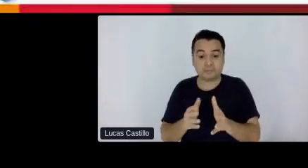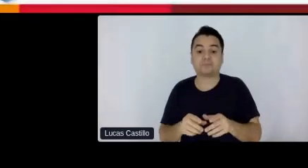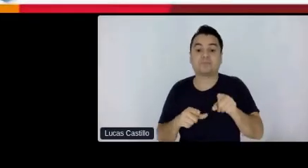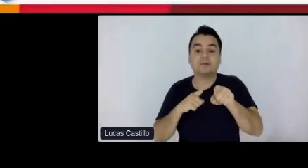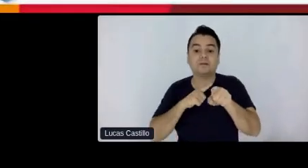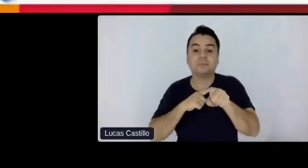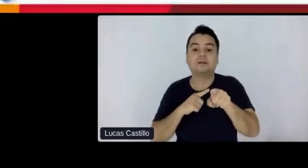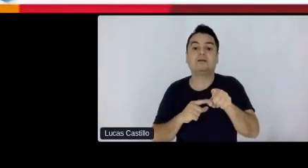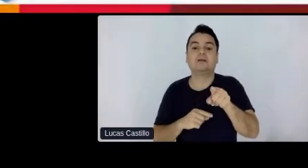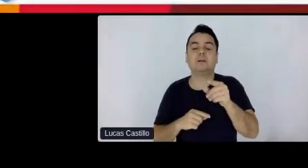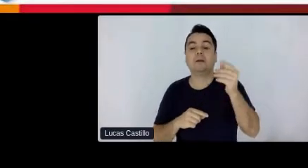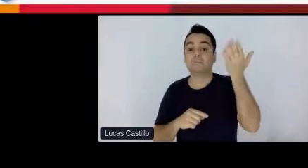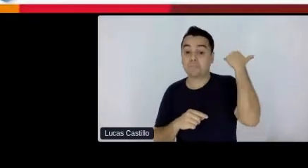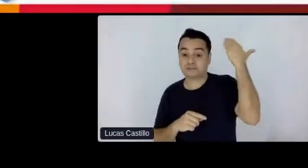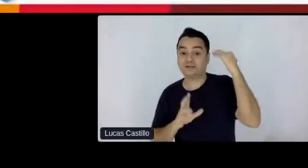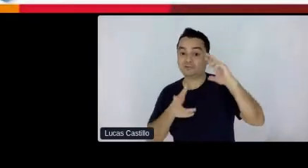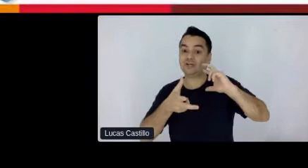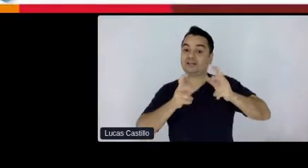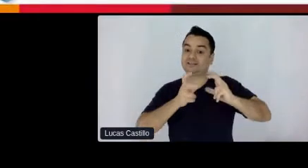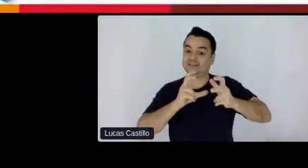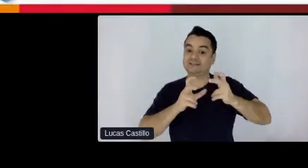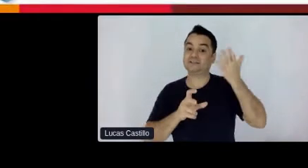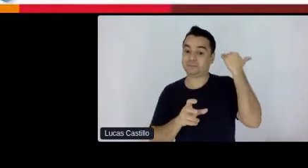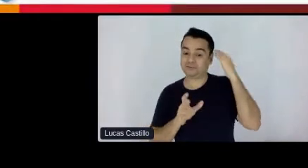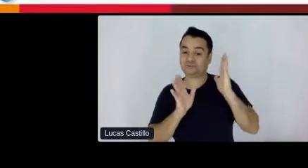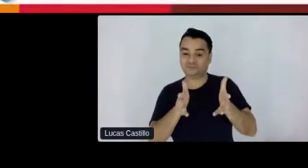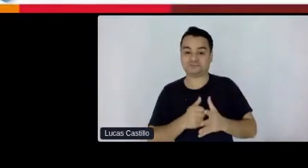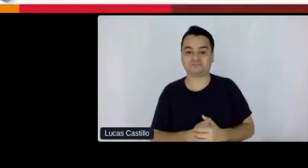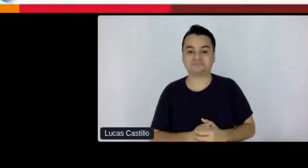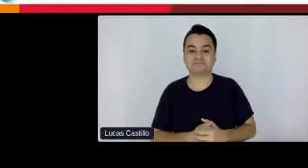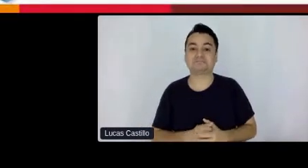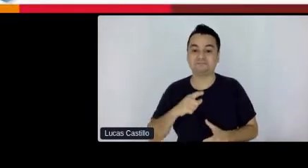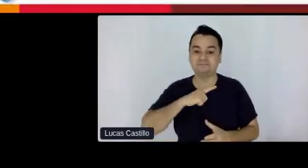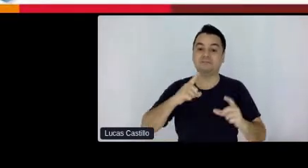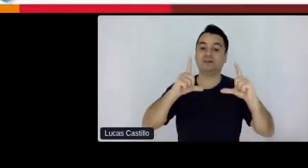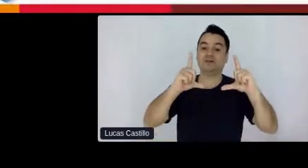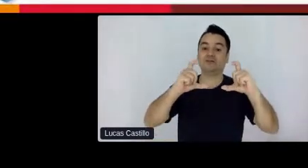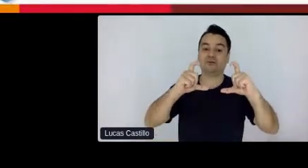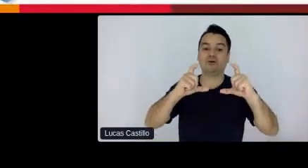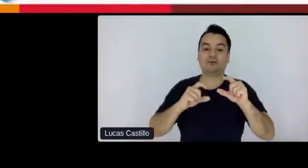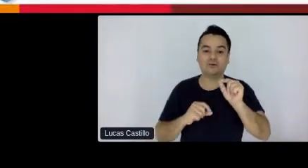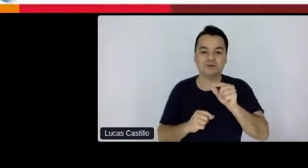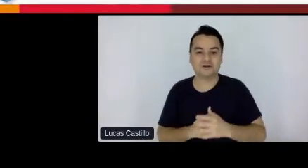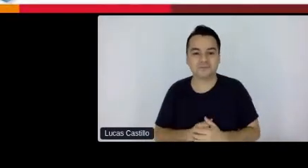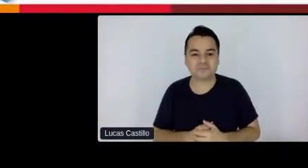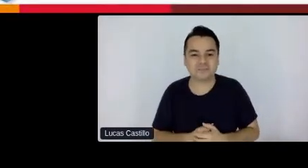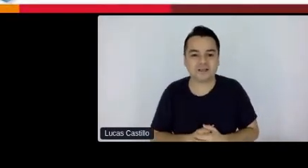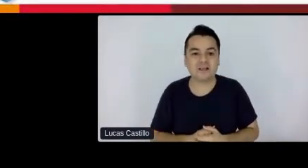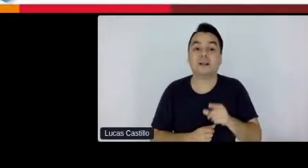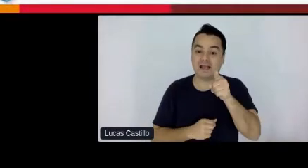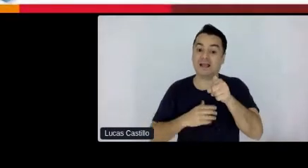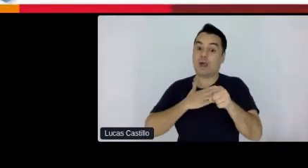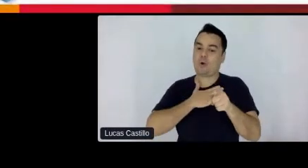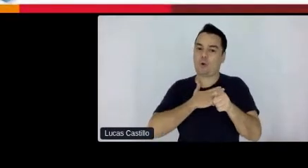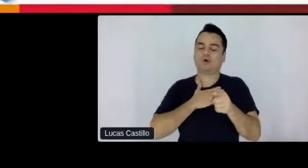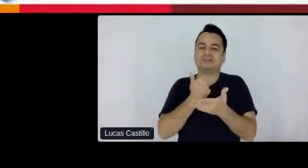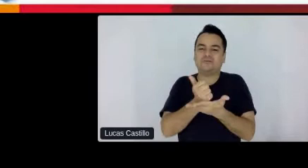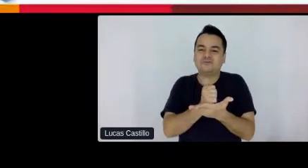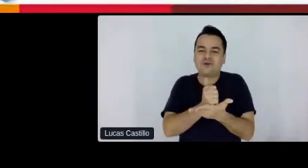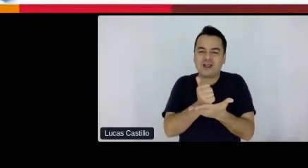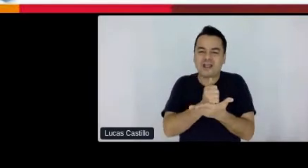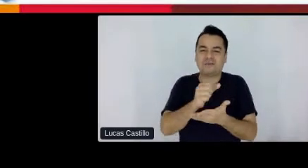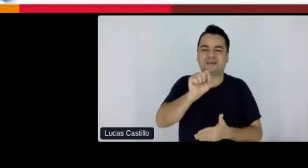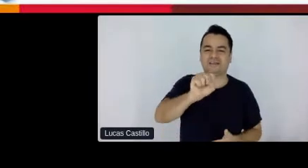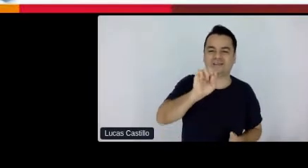imagem ali de algumas participações que eu já fiz na TDC. E ali tem uma foto minha com cosplay da Chun-Li, né, que eu gosto muito dessa